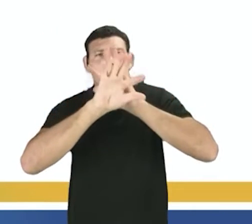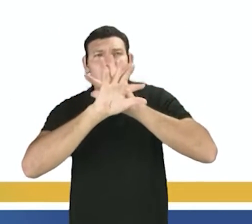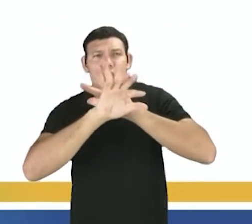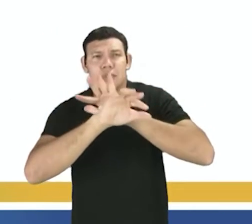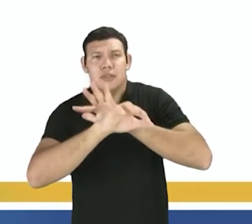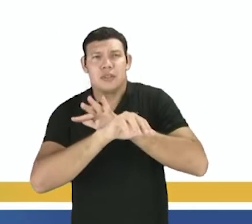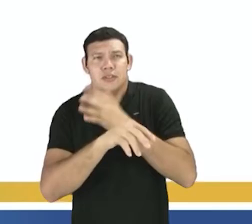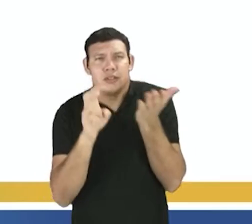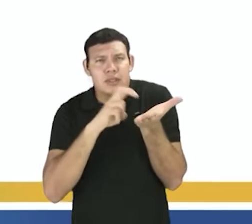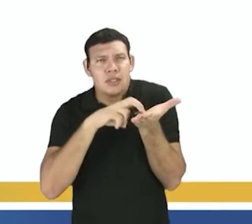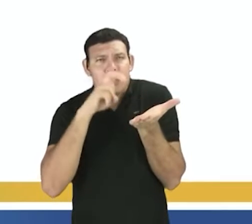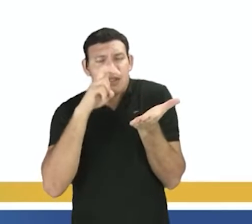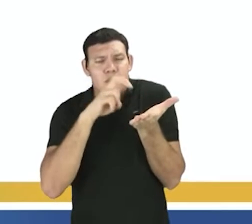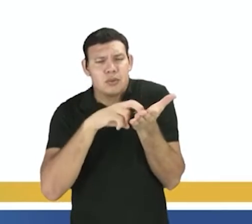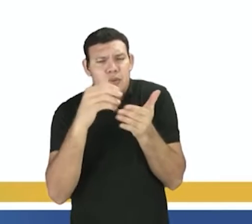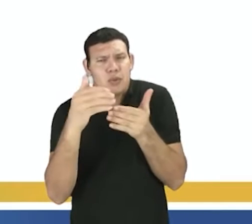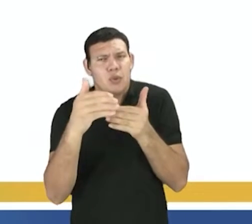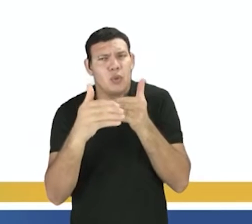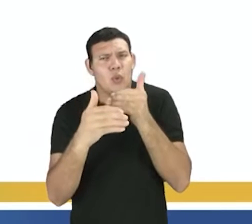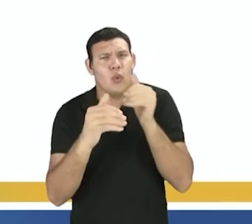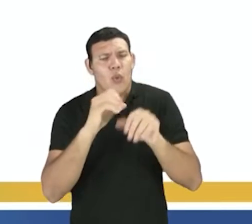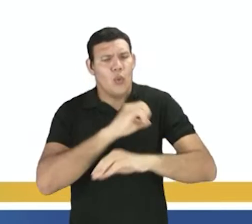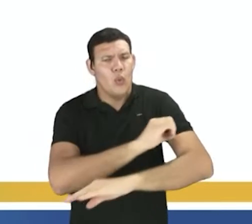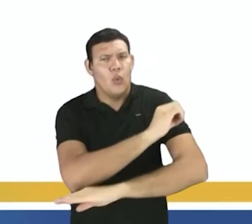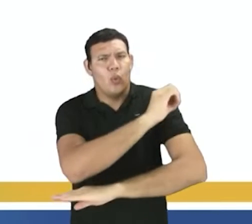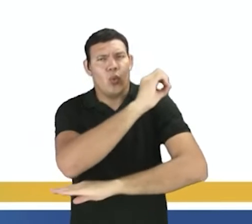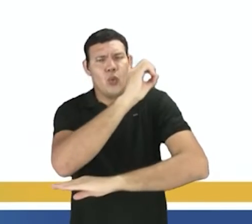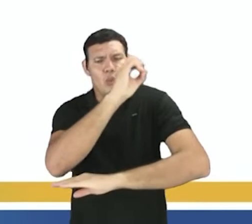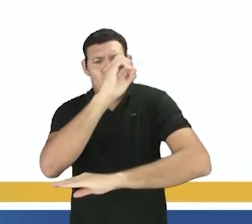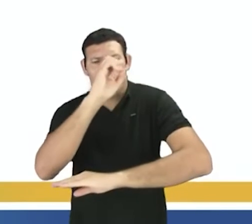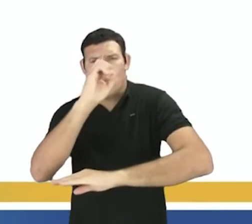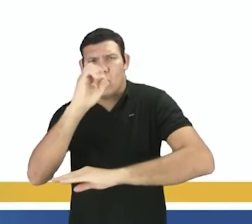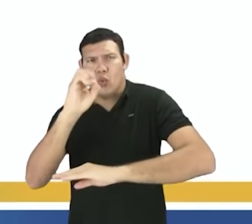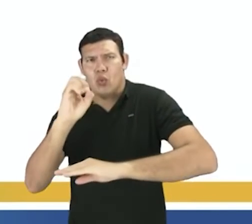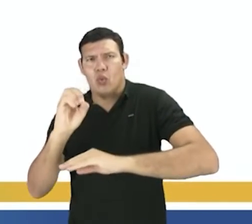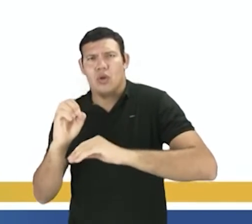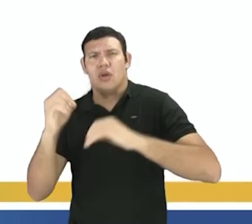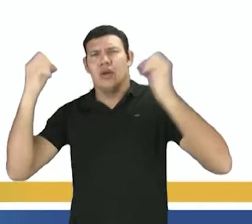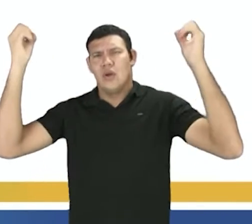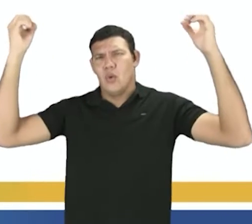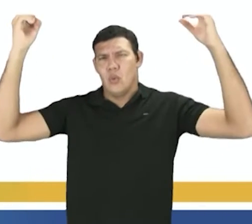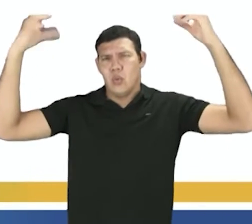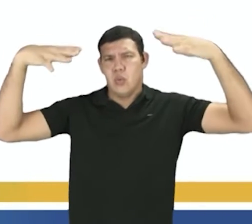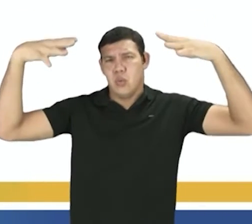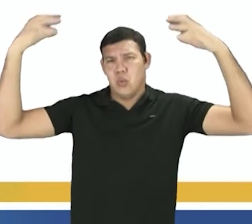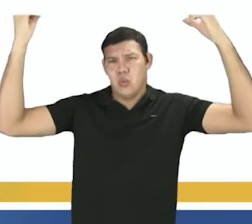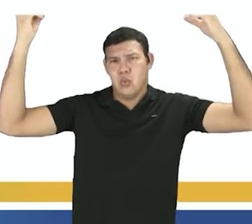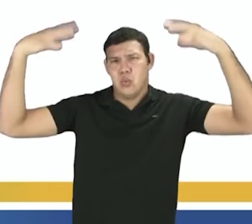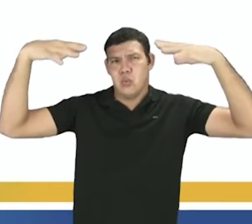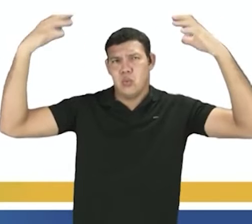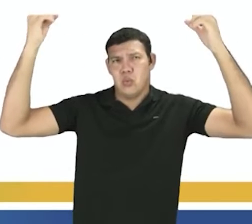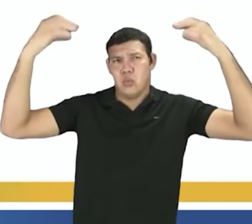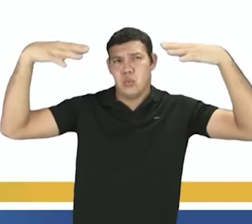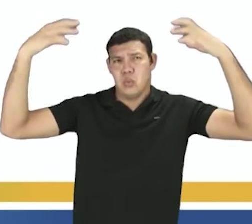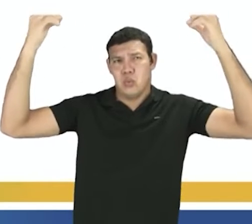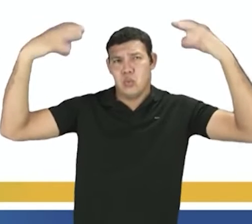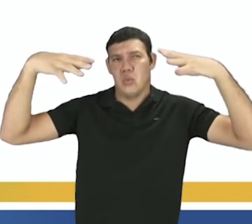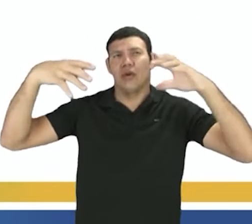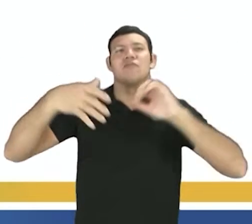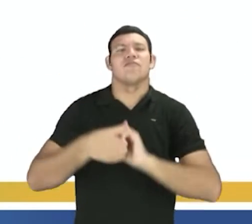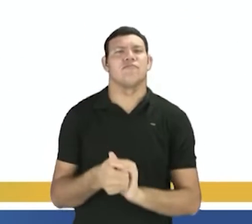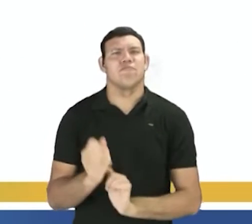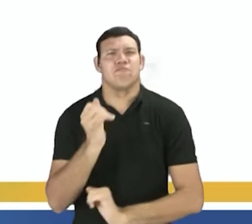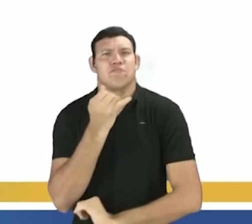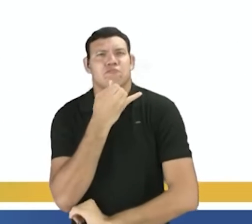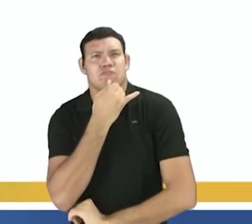embora a manhã já tivesse avançada. Chovia. Chovia uma triste chuva de resignação,